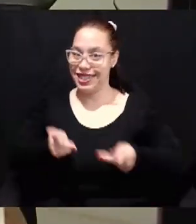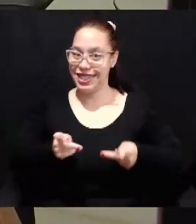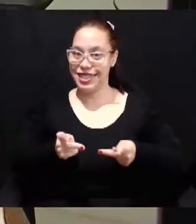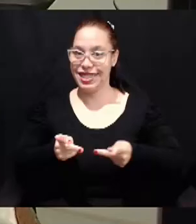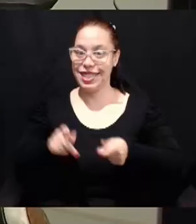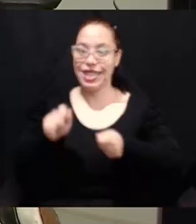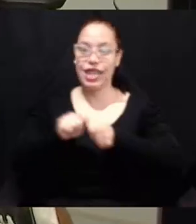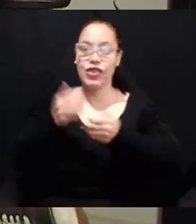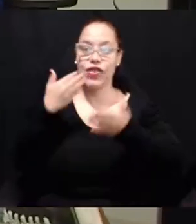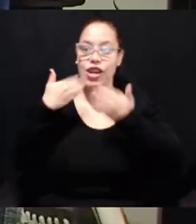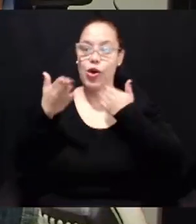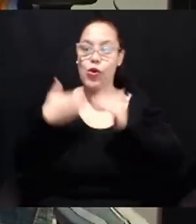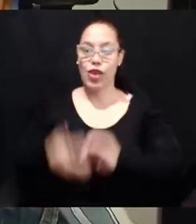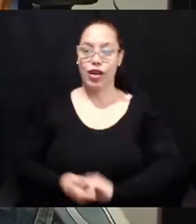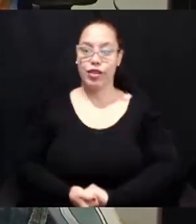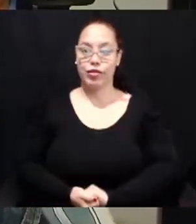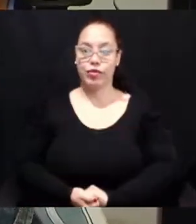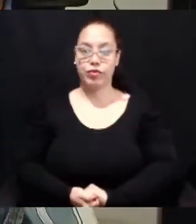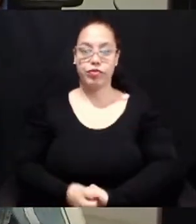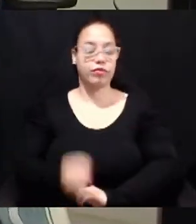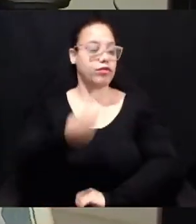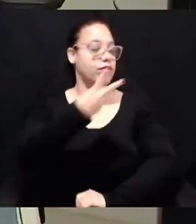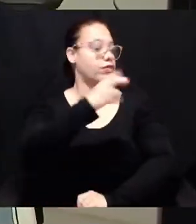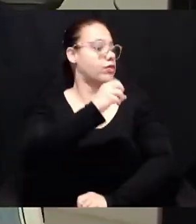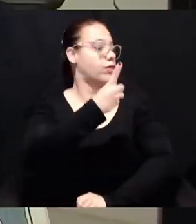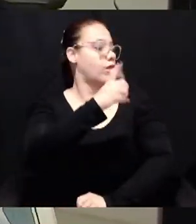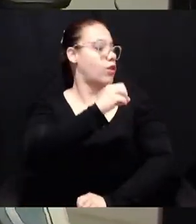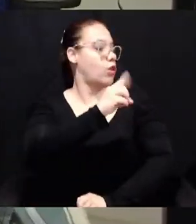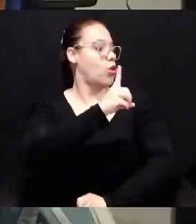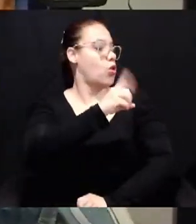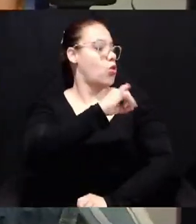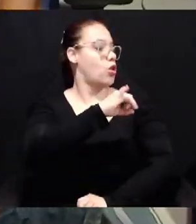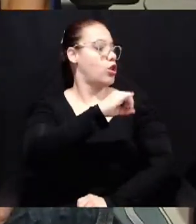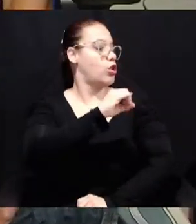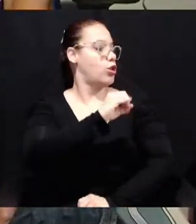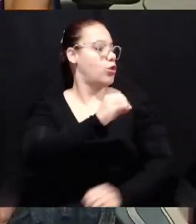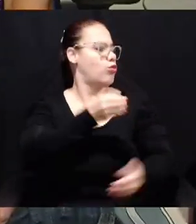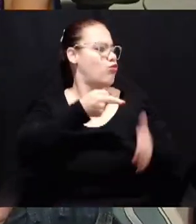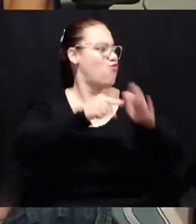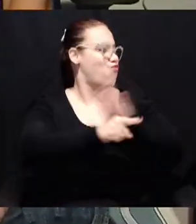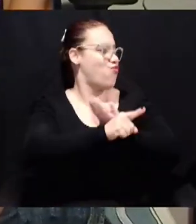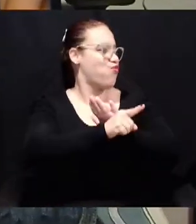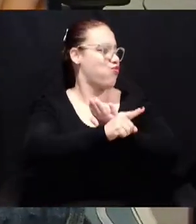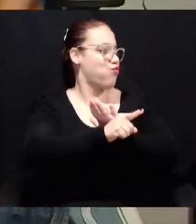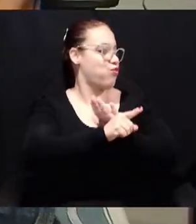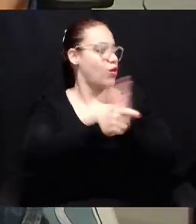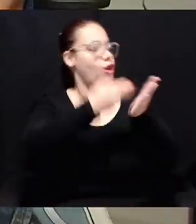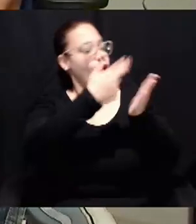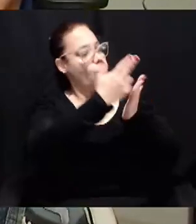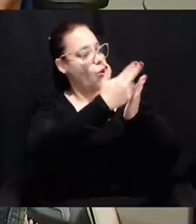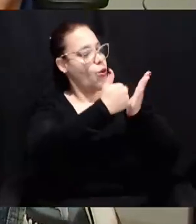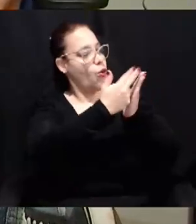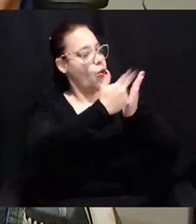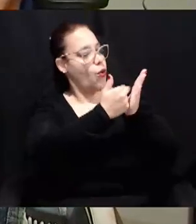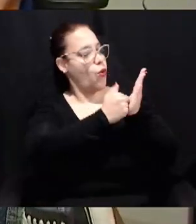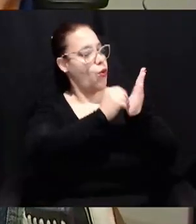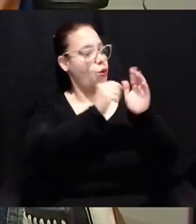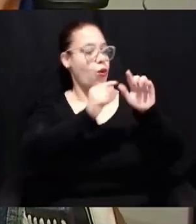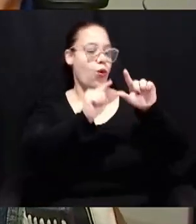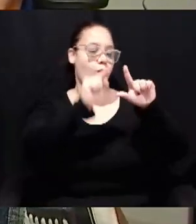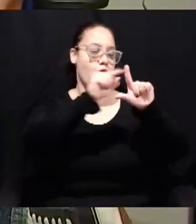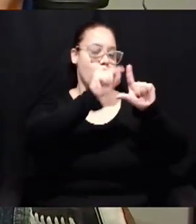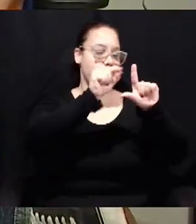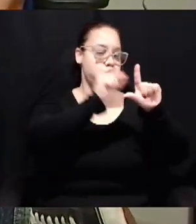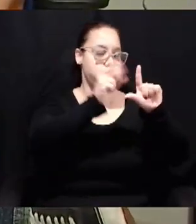aqui. Desde 2010, né, que o Digo mergulhou fundo aí no universo quadrinista e vai contar um pouquinho pra gente dessa trajetória. Como é